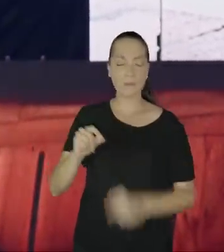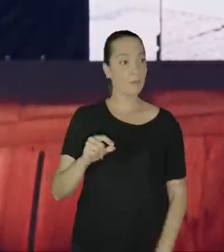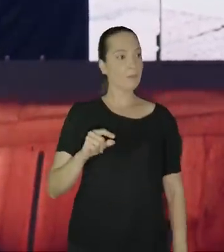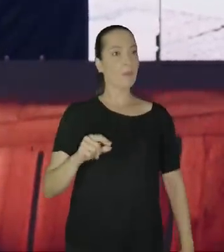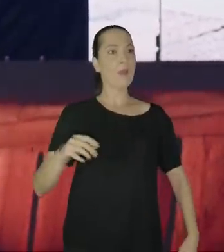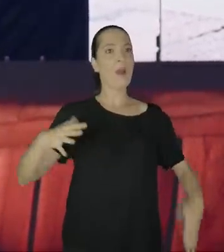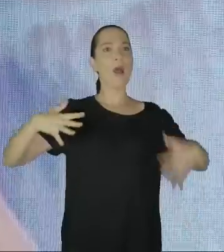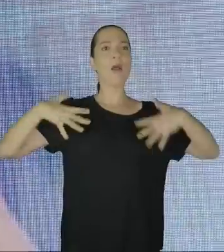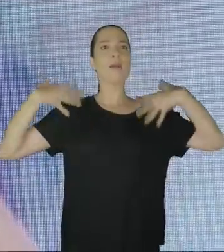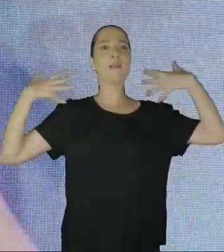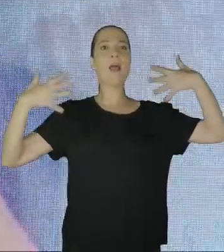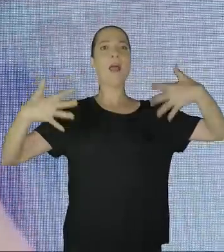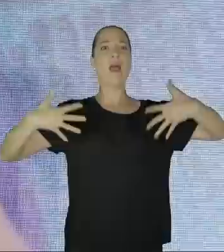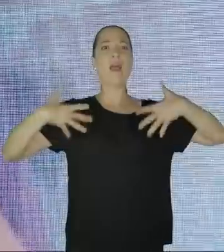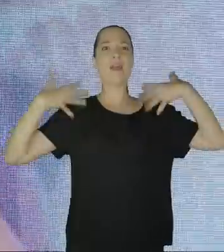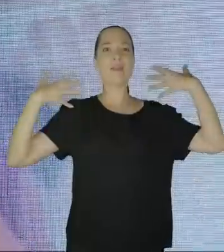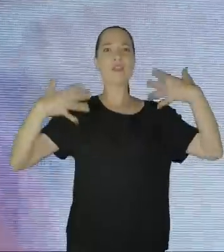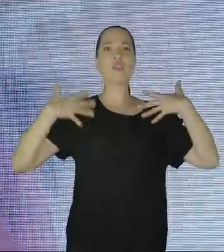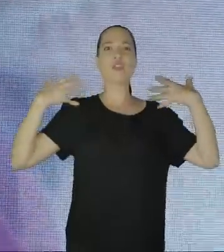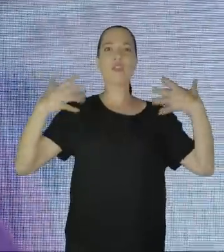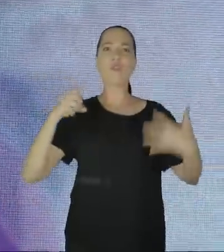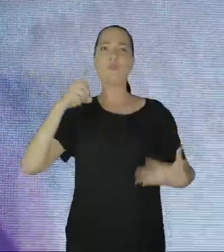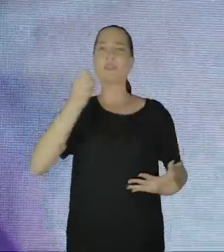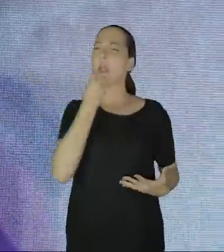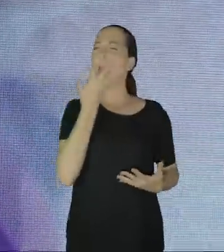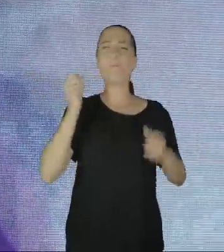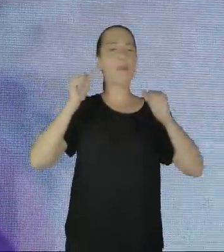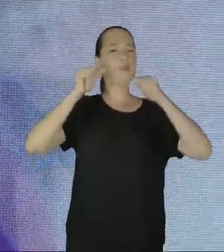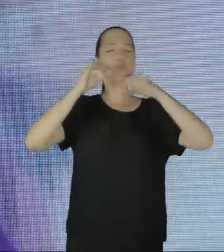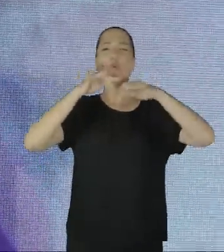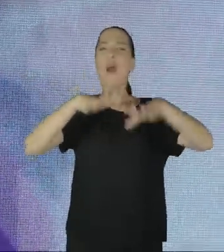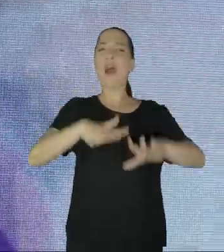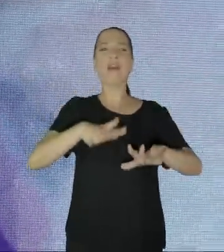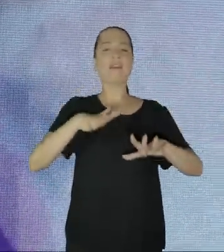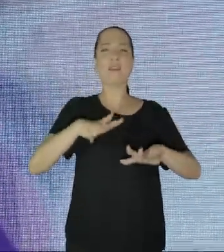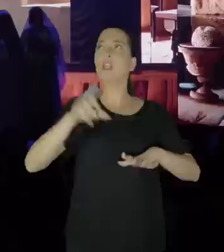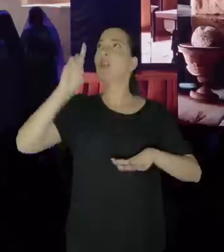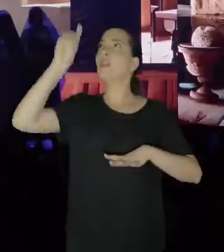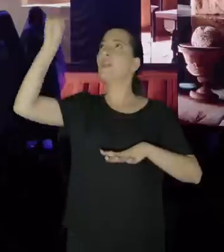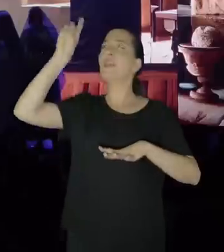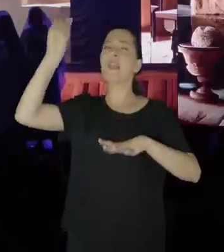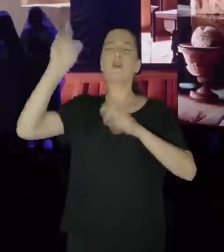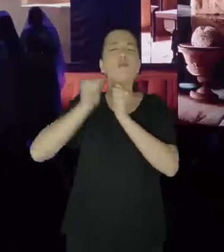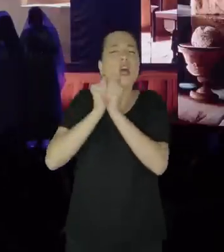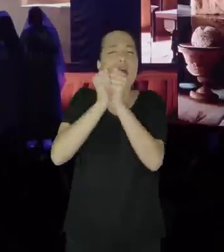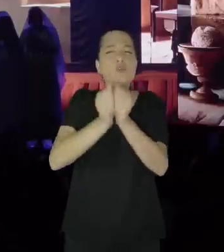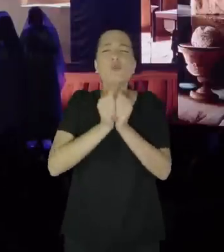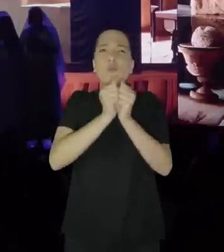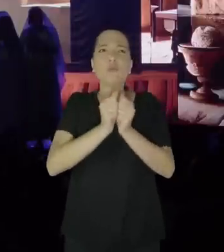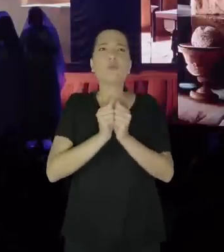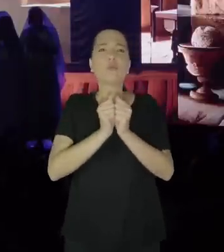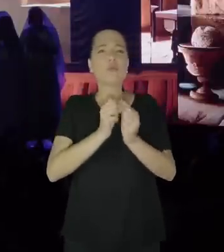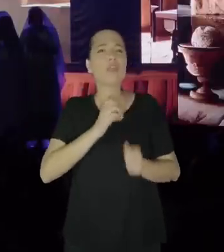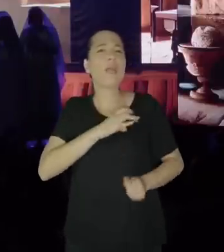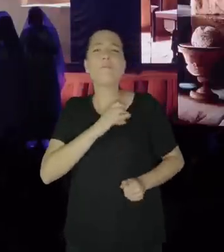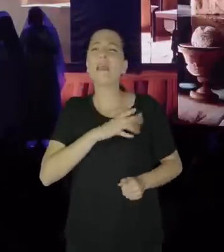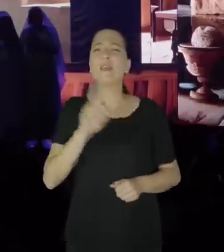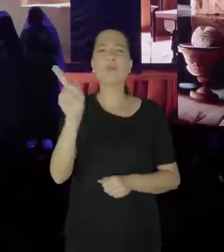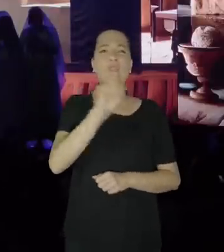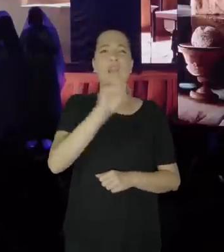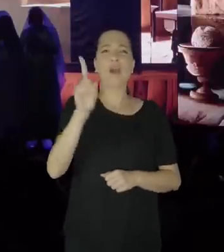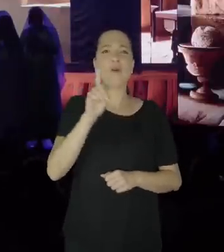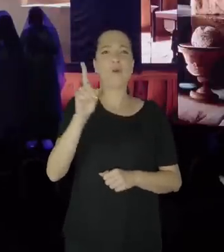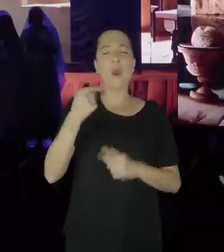Alegra-te, altamente favorecida. O Senhor é contigo. Não temas, Maria, pois